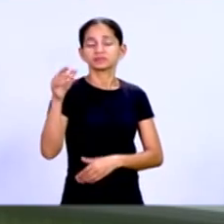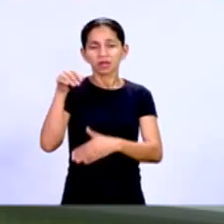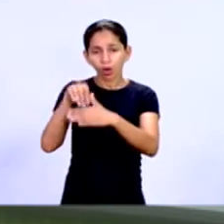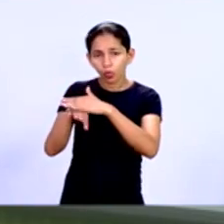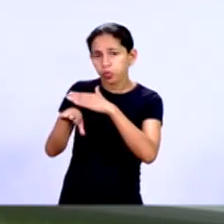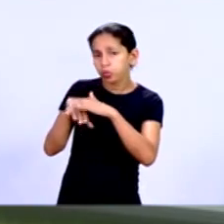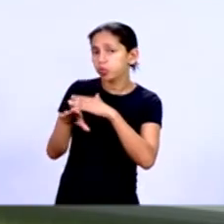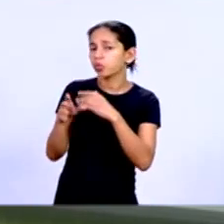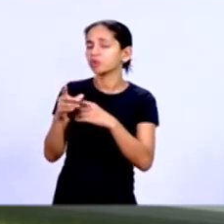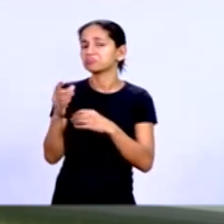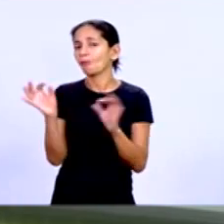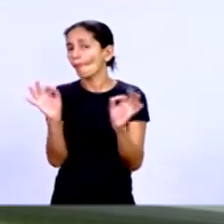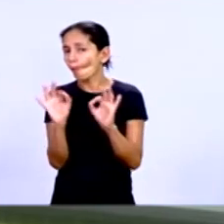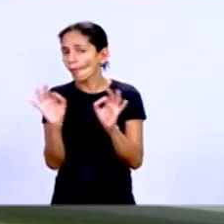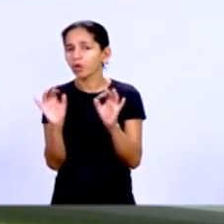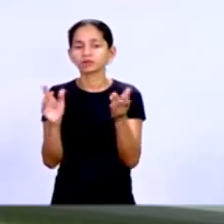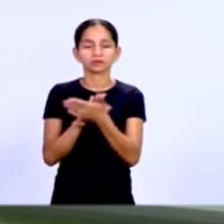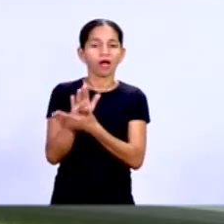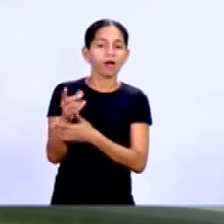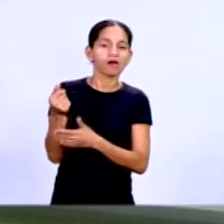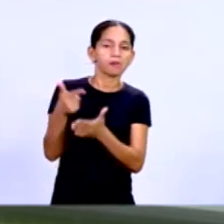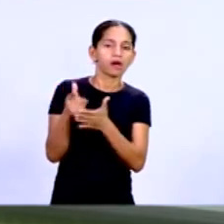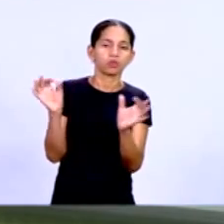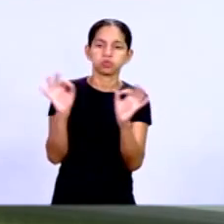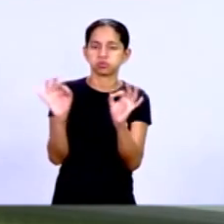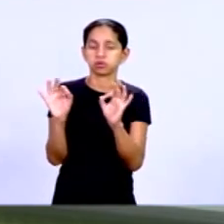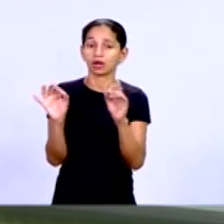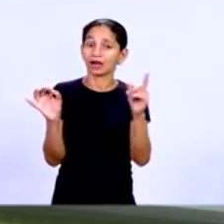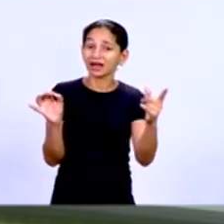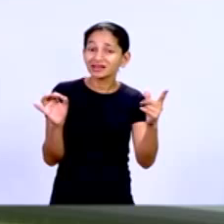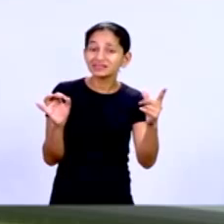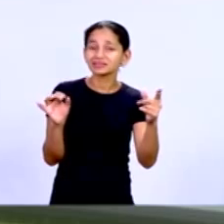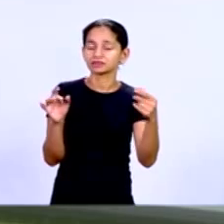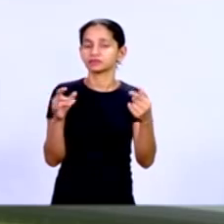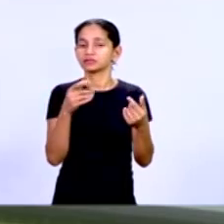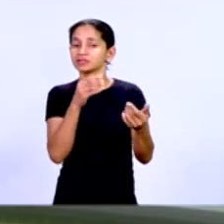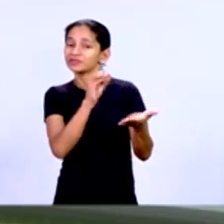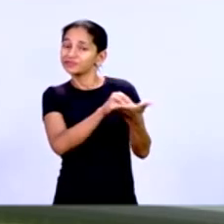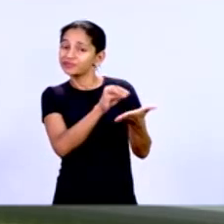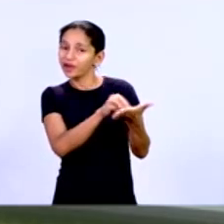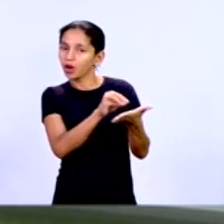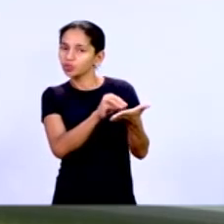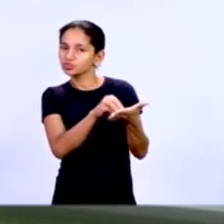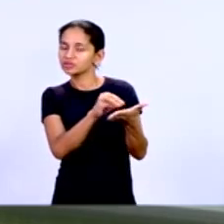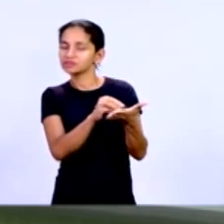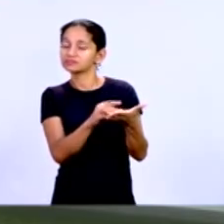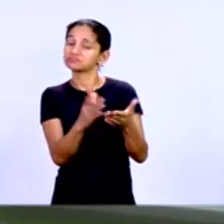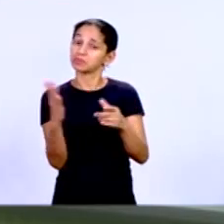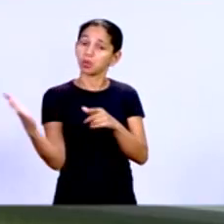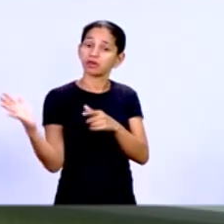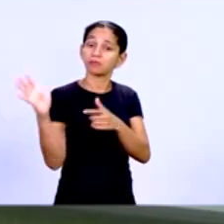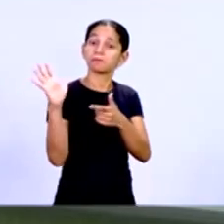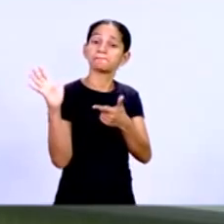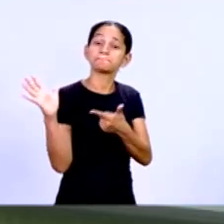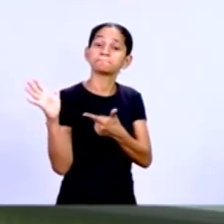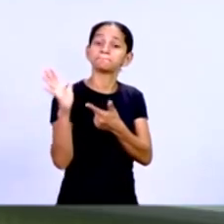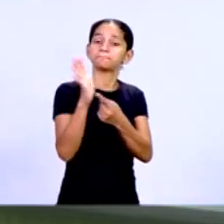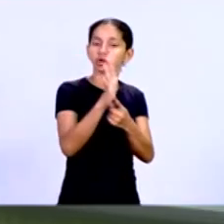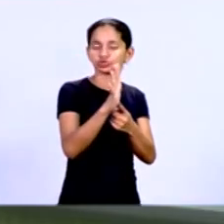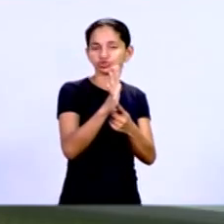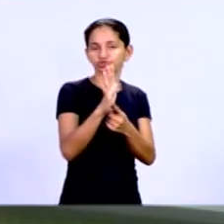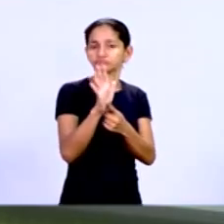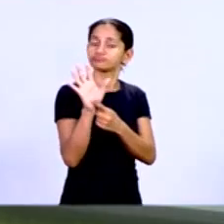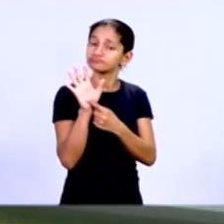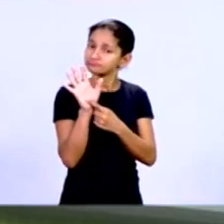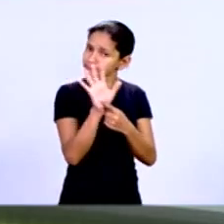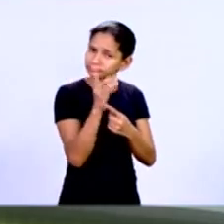guardado disponível que não gastou e precisa fazer investimento. Então ele oferece uma vantagem para que a pessoa põe